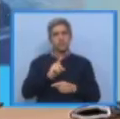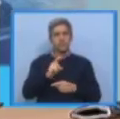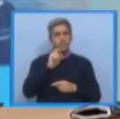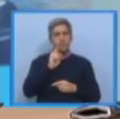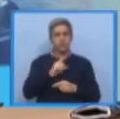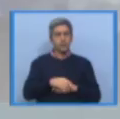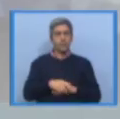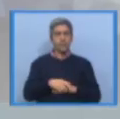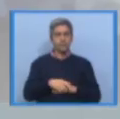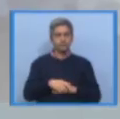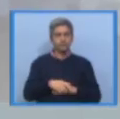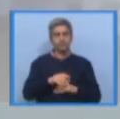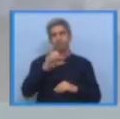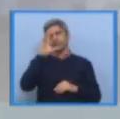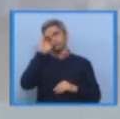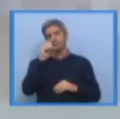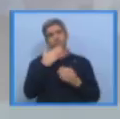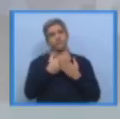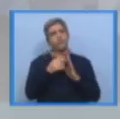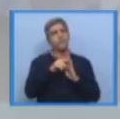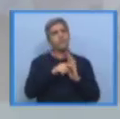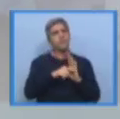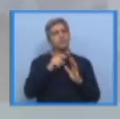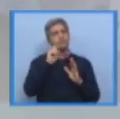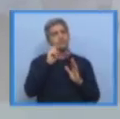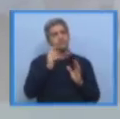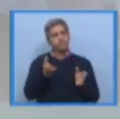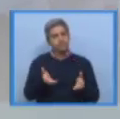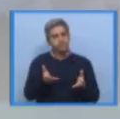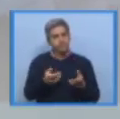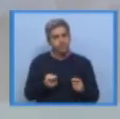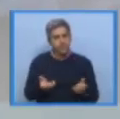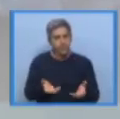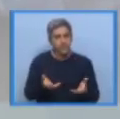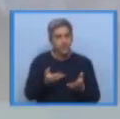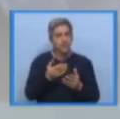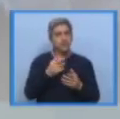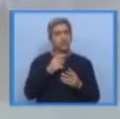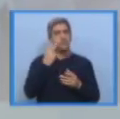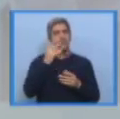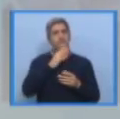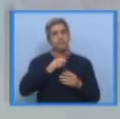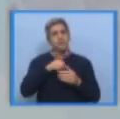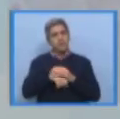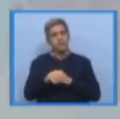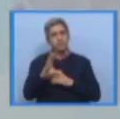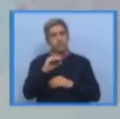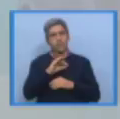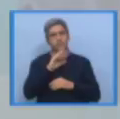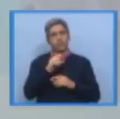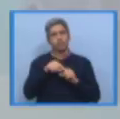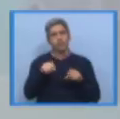momento não se vê por parte do Estado medidas cautelares, no sentido de estimularem também a vida familiar ou criarem